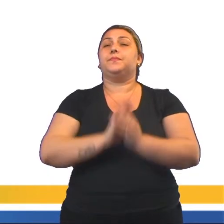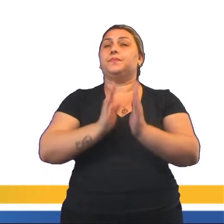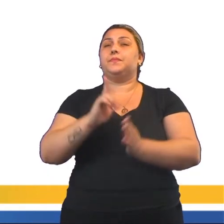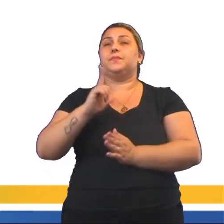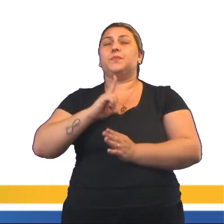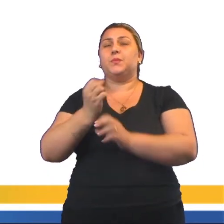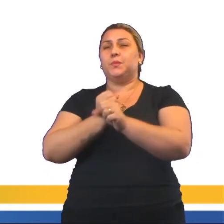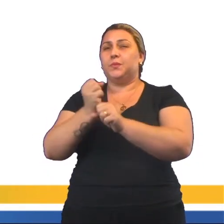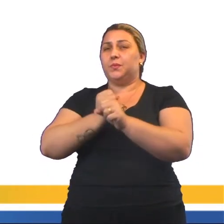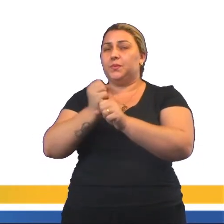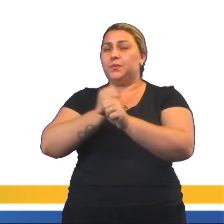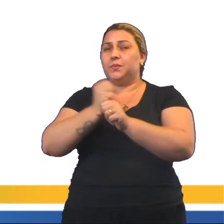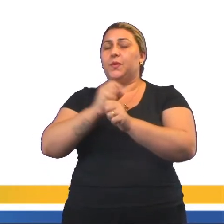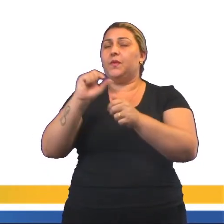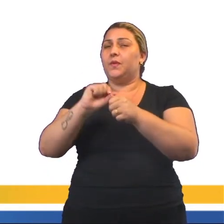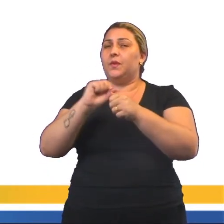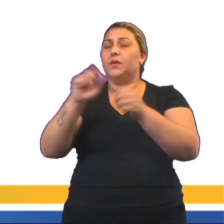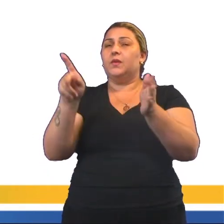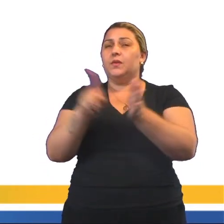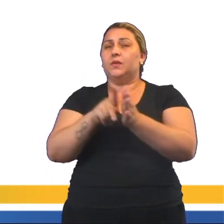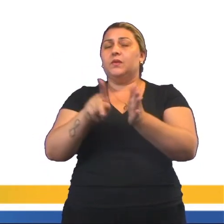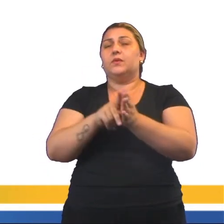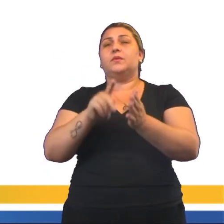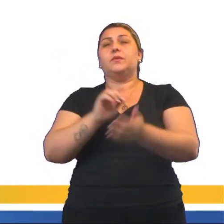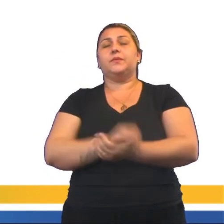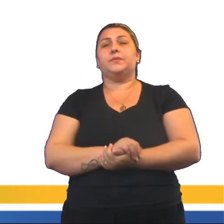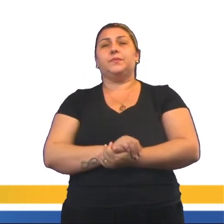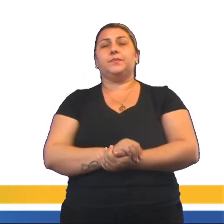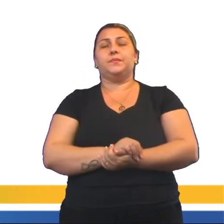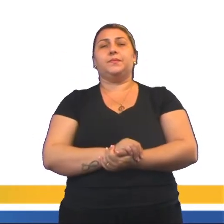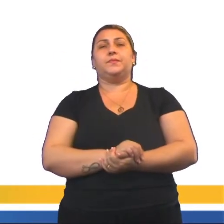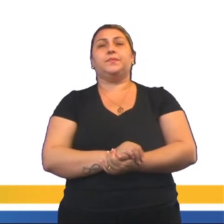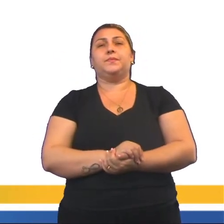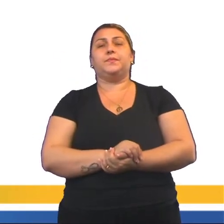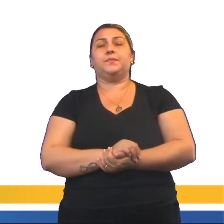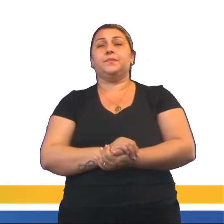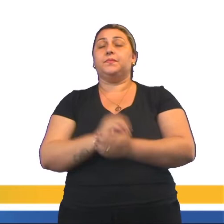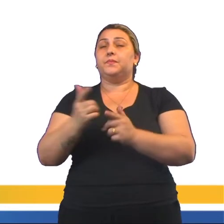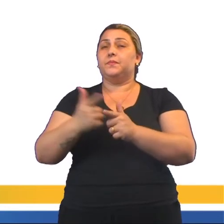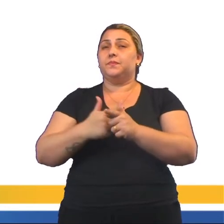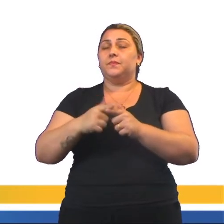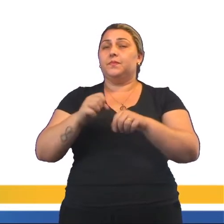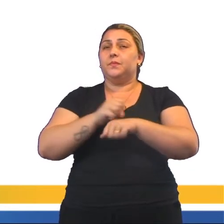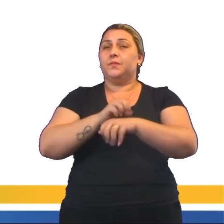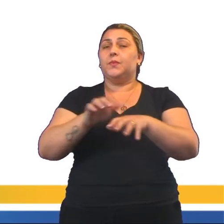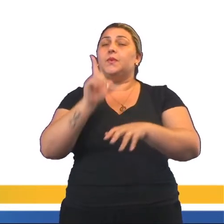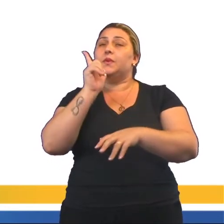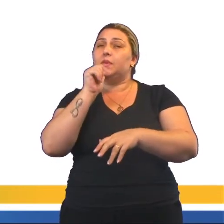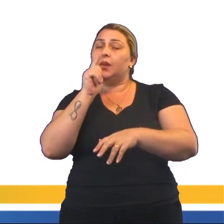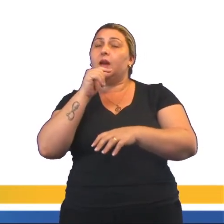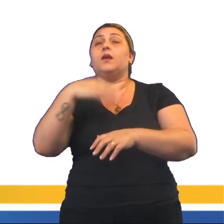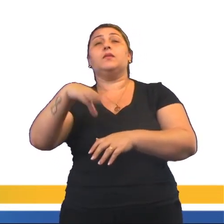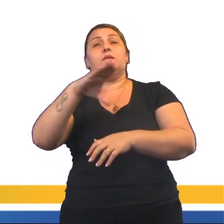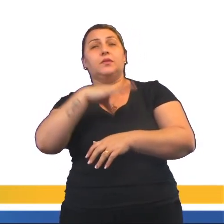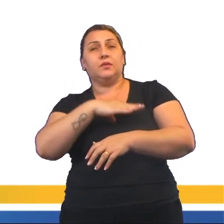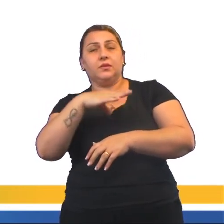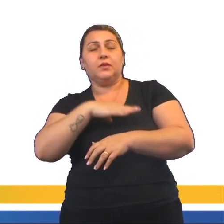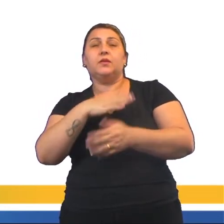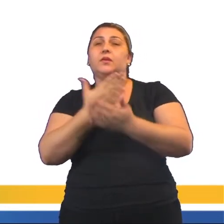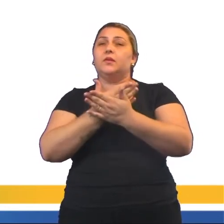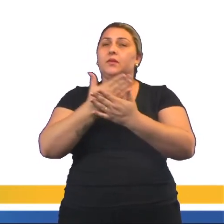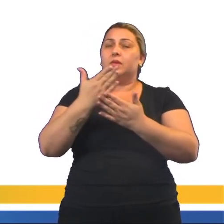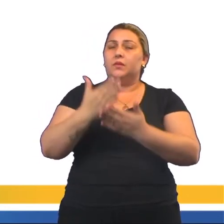existe há muitos anos que foram feitos para a questão de resolver o problema de distribuição da água nas cidades,